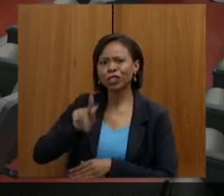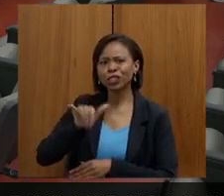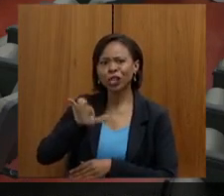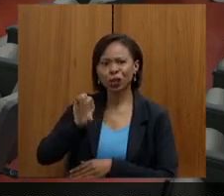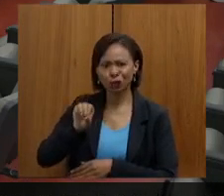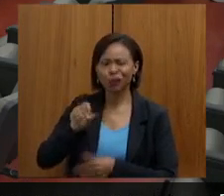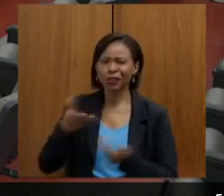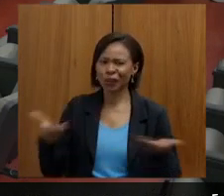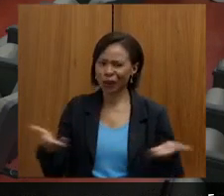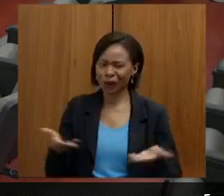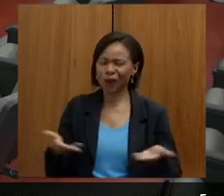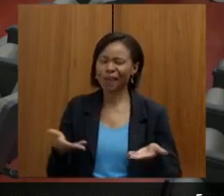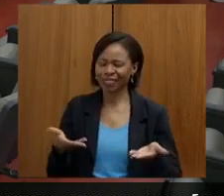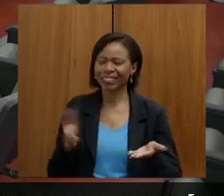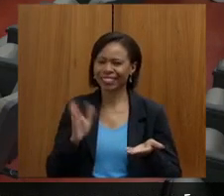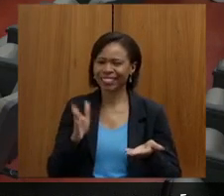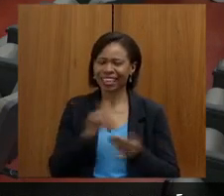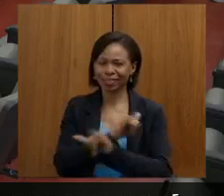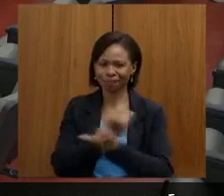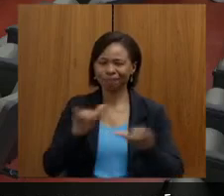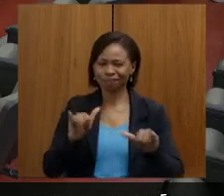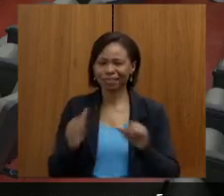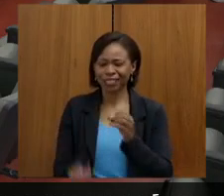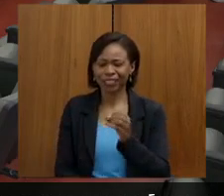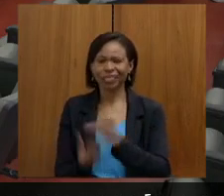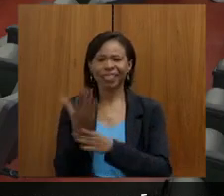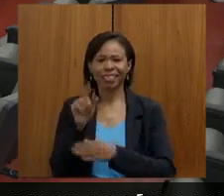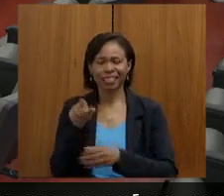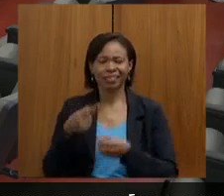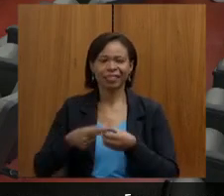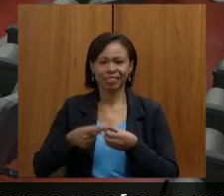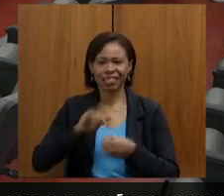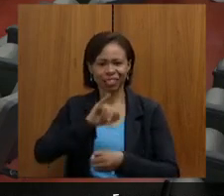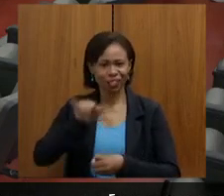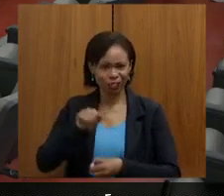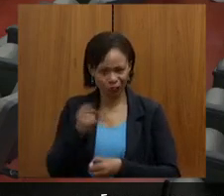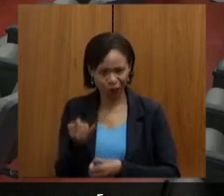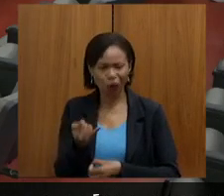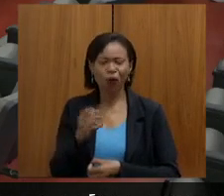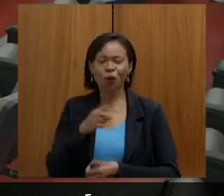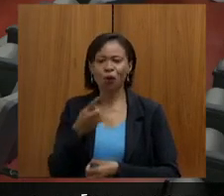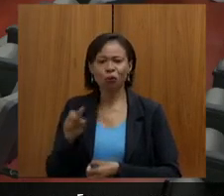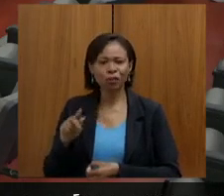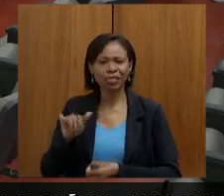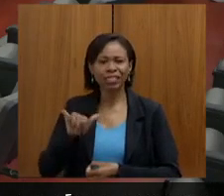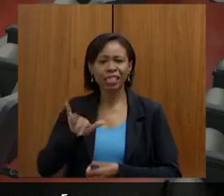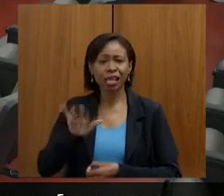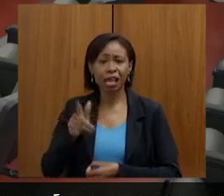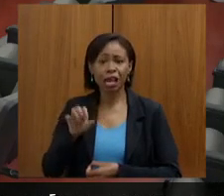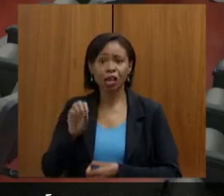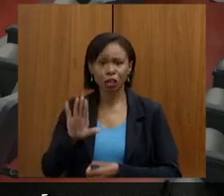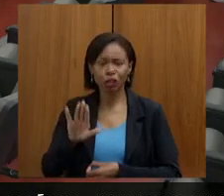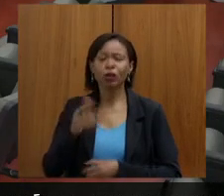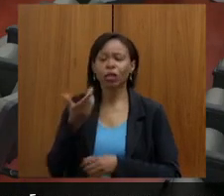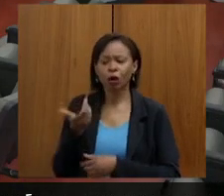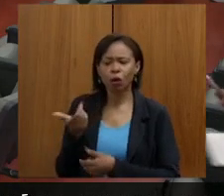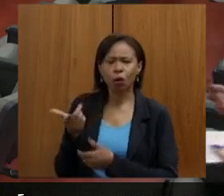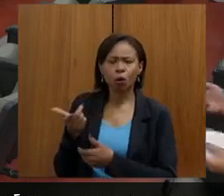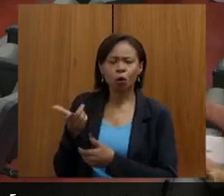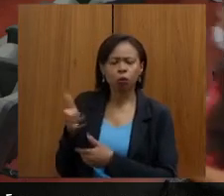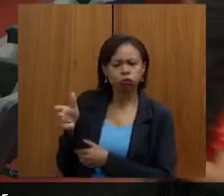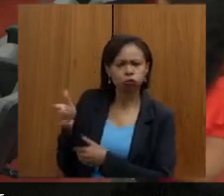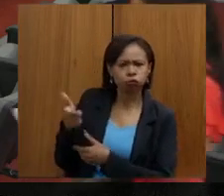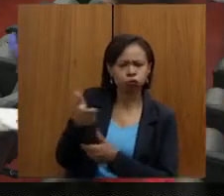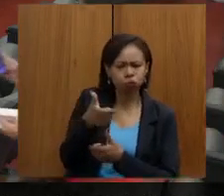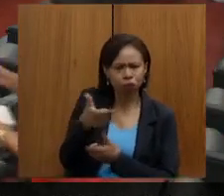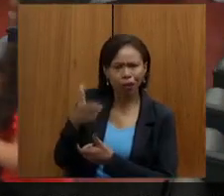de dizer que já houve a inauguração de João Pinheiro e os atendimentos de ocorrência naquela cidade já estão intensos